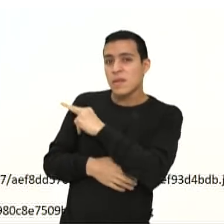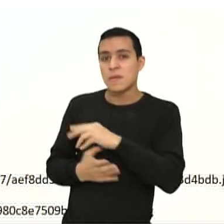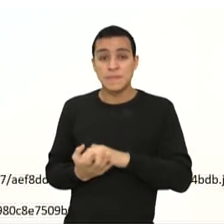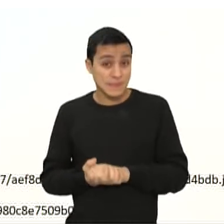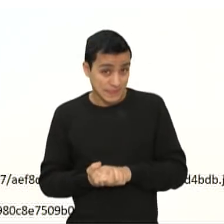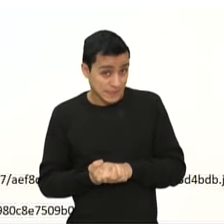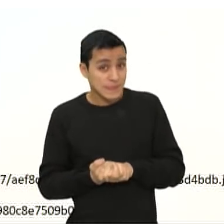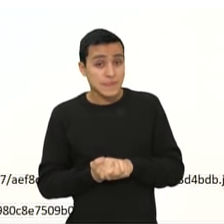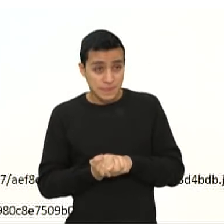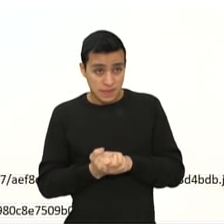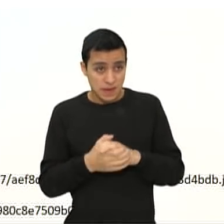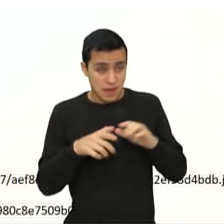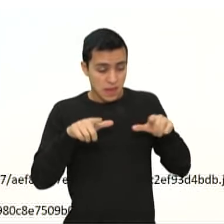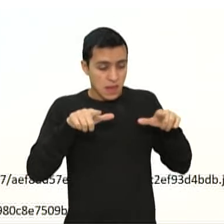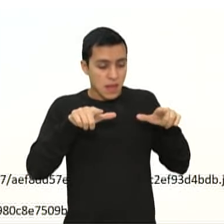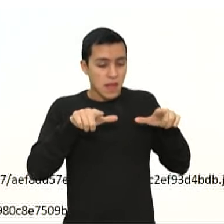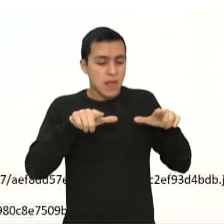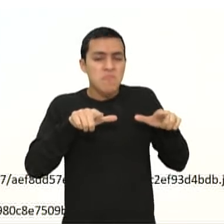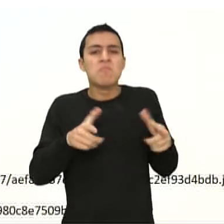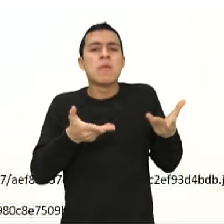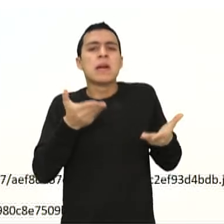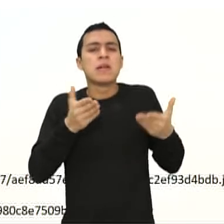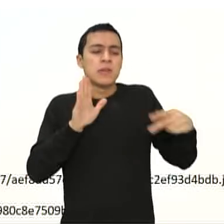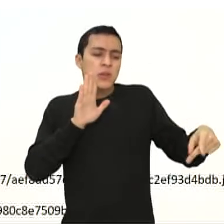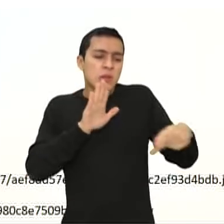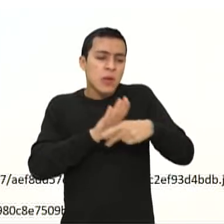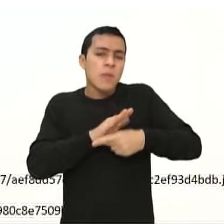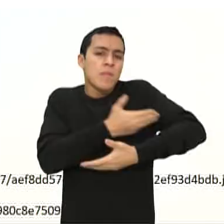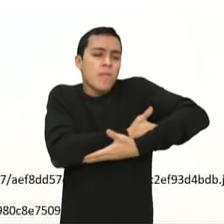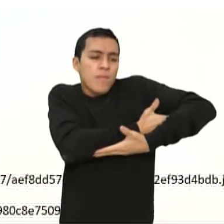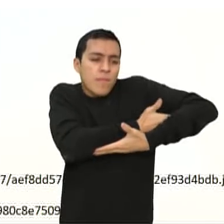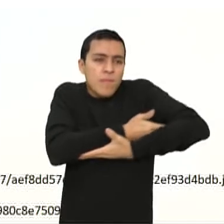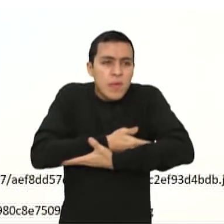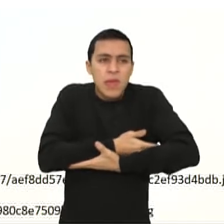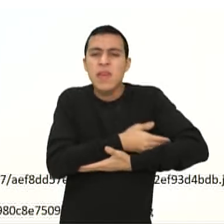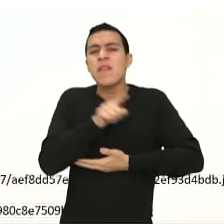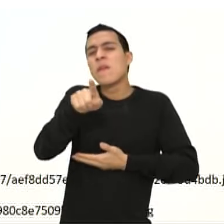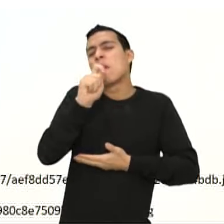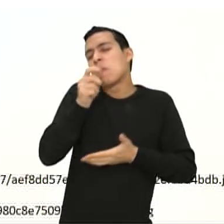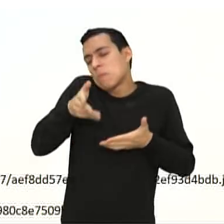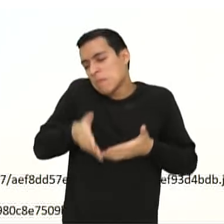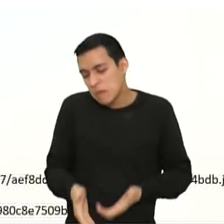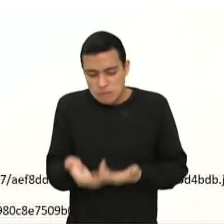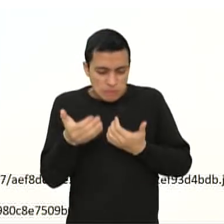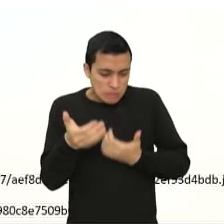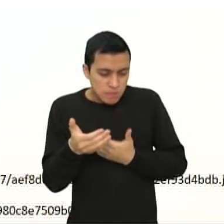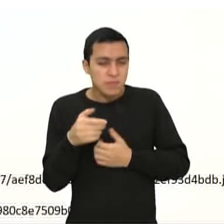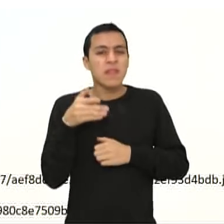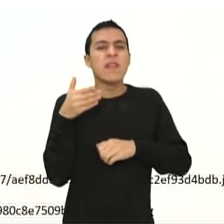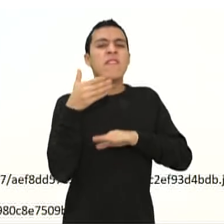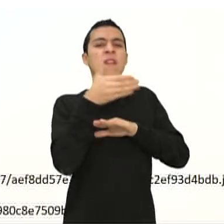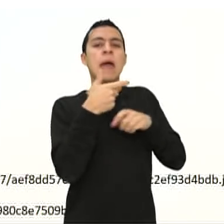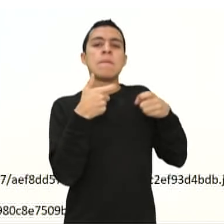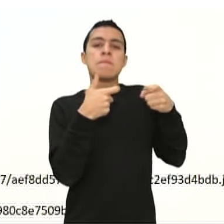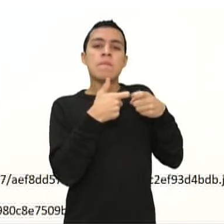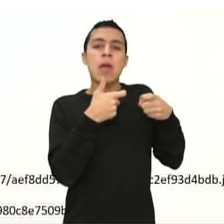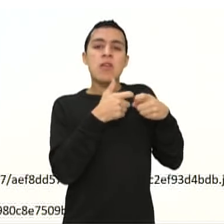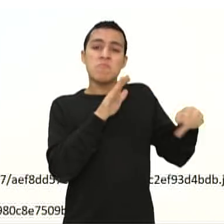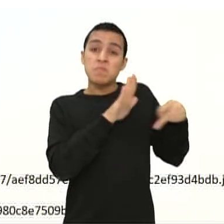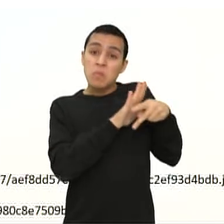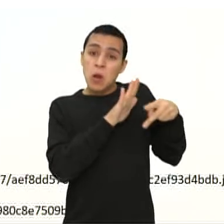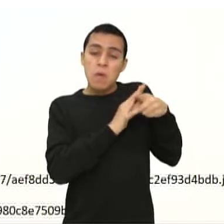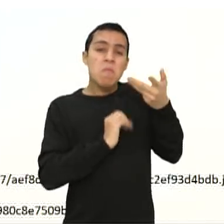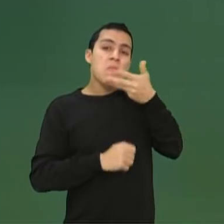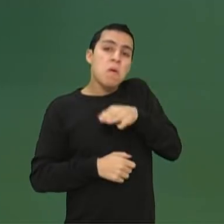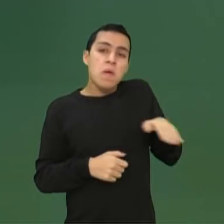exemplo, balança para bebês. Então, você pequenininho, nasceu, vai lá no pediatra e vai